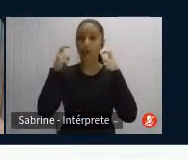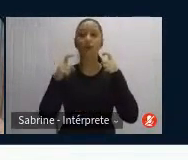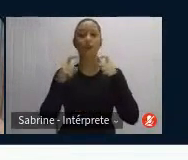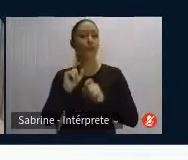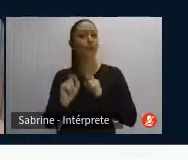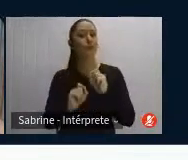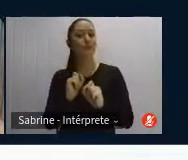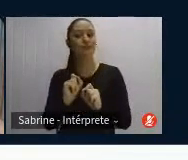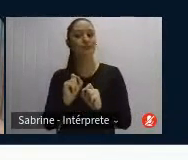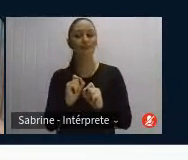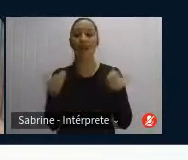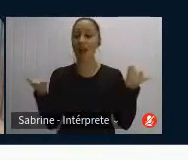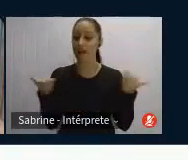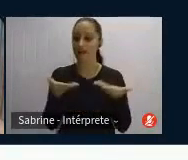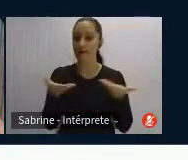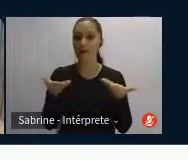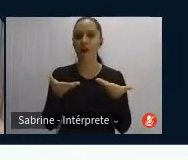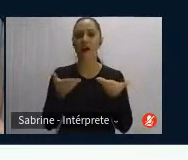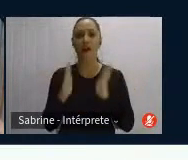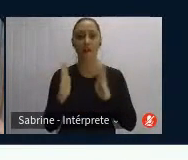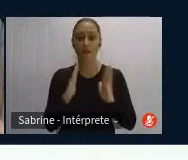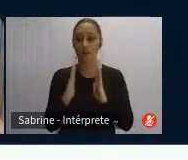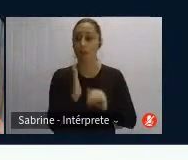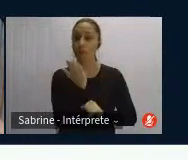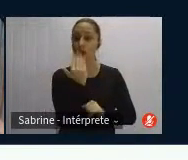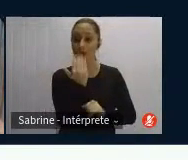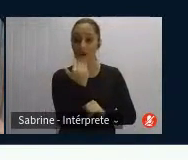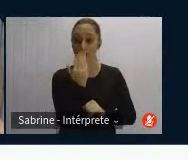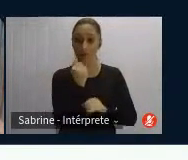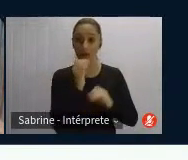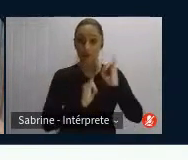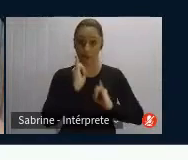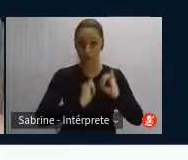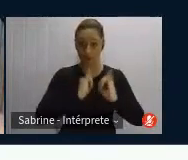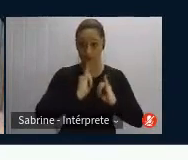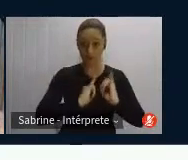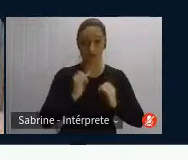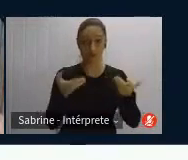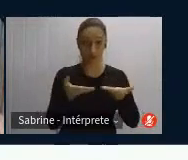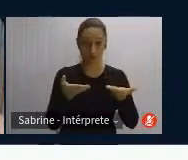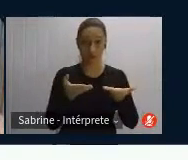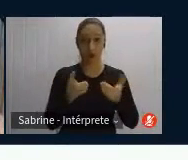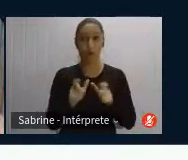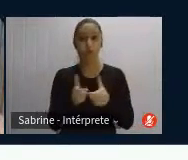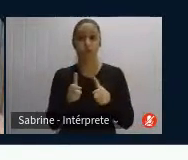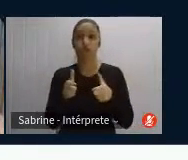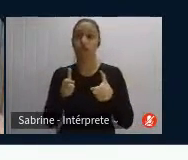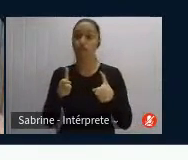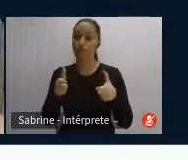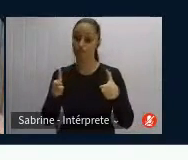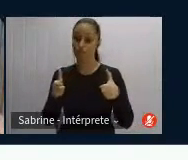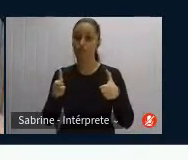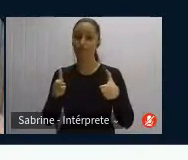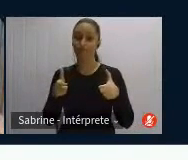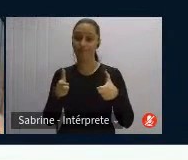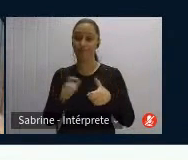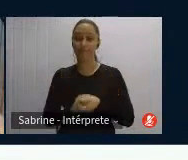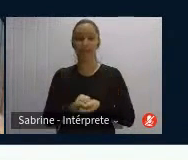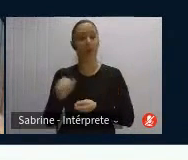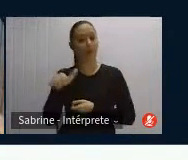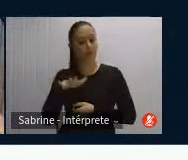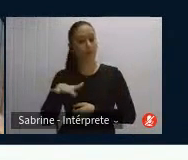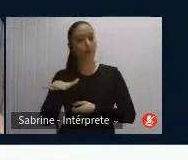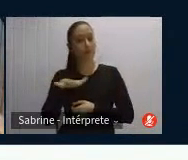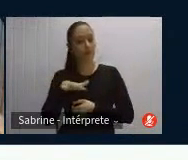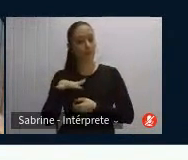não saudáveis entre os menos escolarizados cresceu bastante. Então, acho que é uma situação, né, que nos preocupa